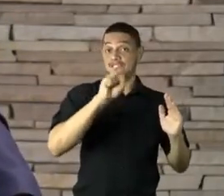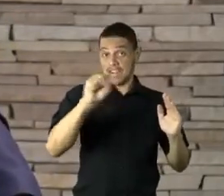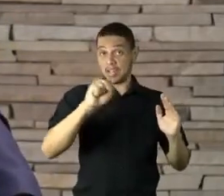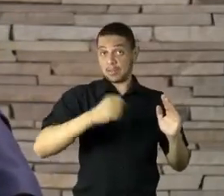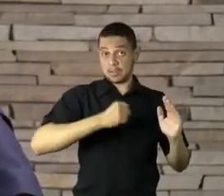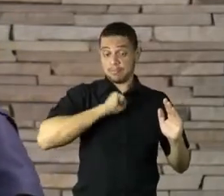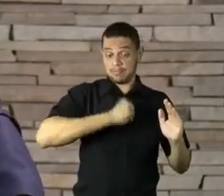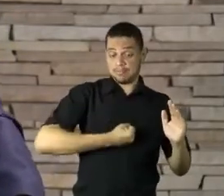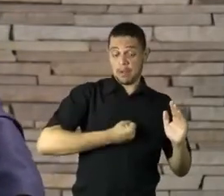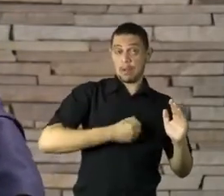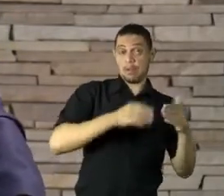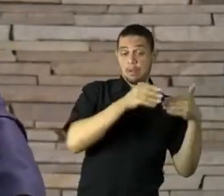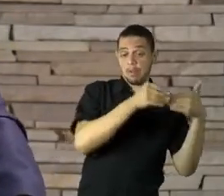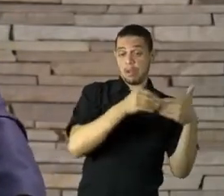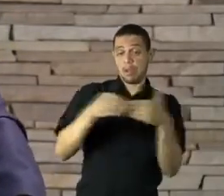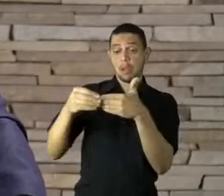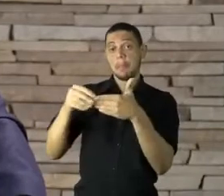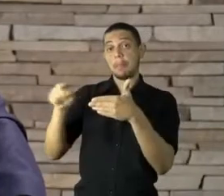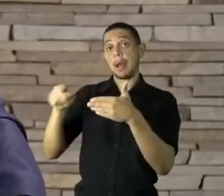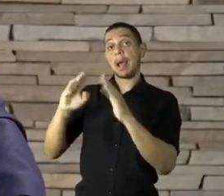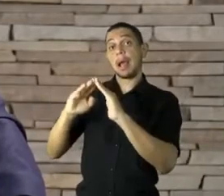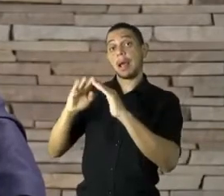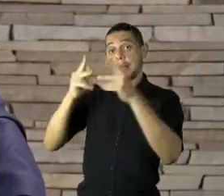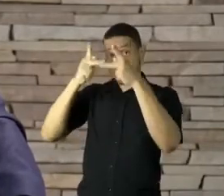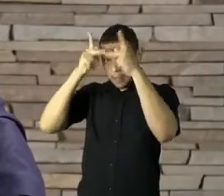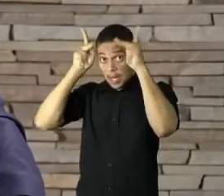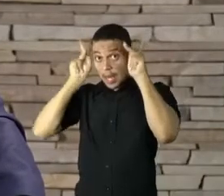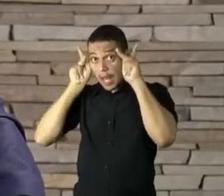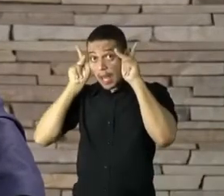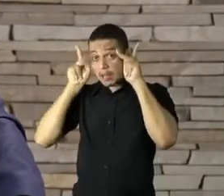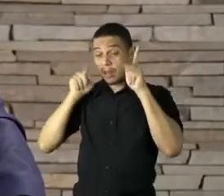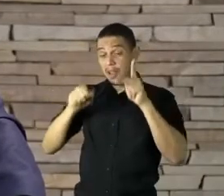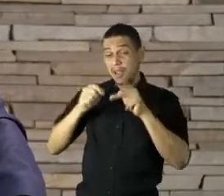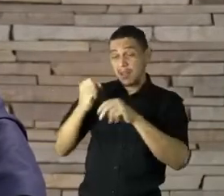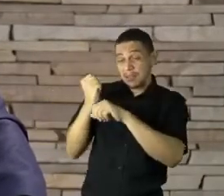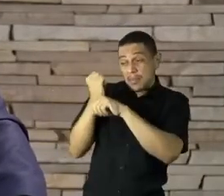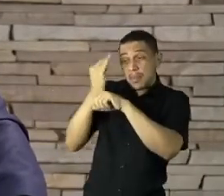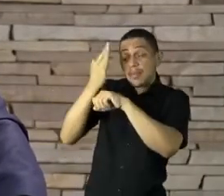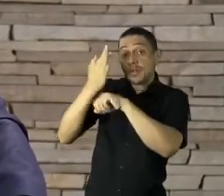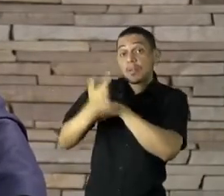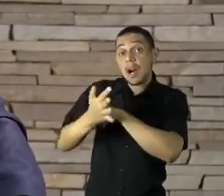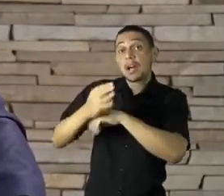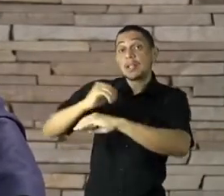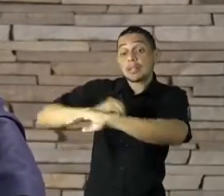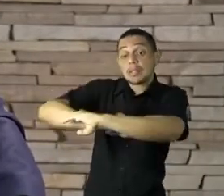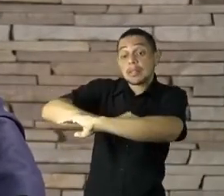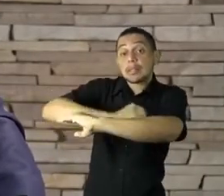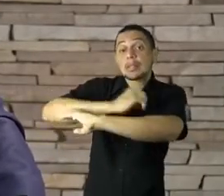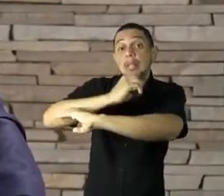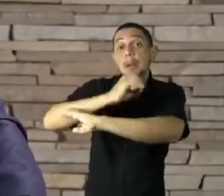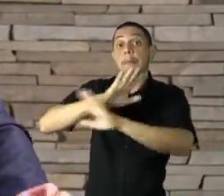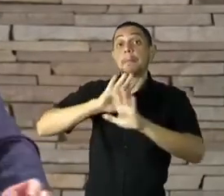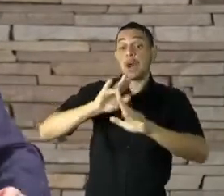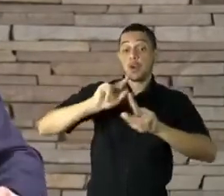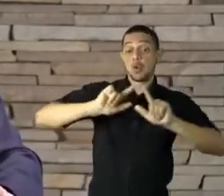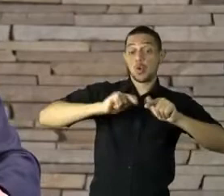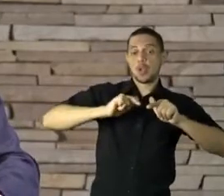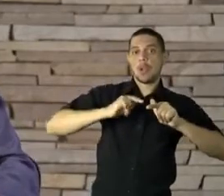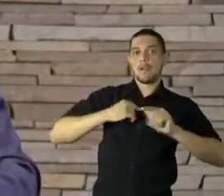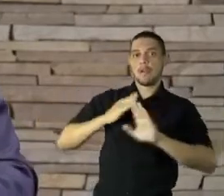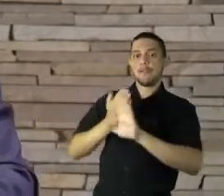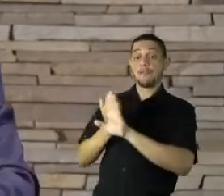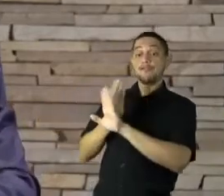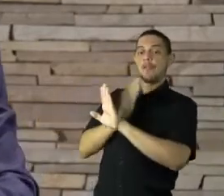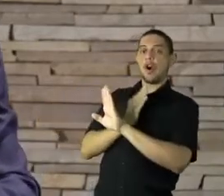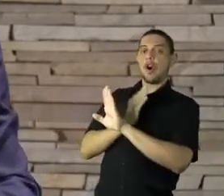manhã e eles não entraram no pretório para não se contaminarem é mais poderem